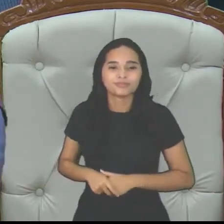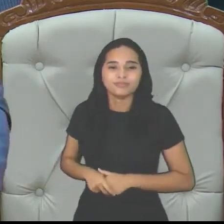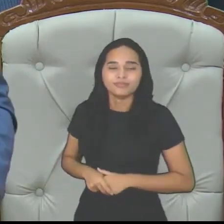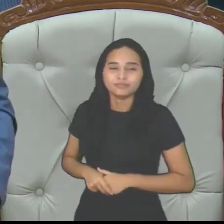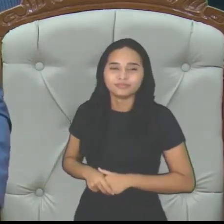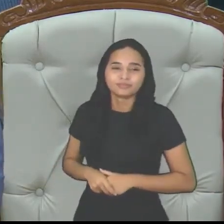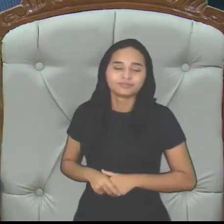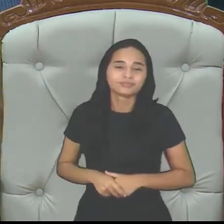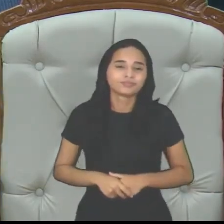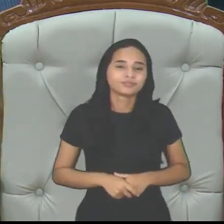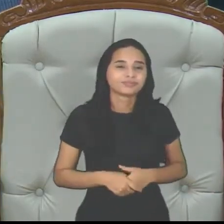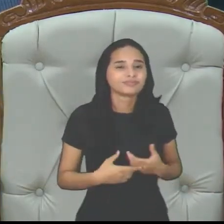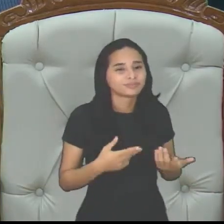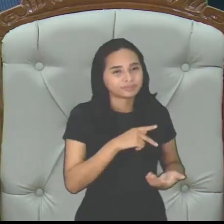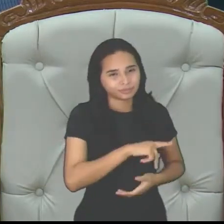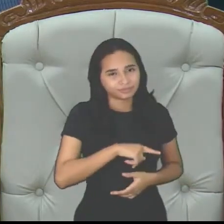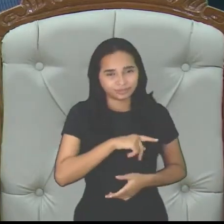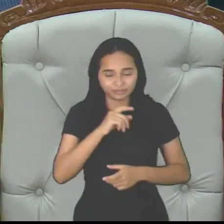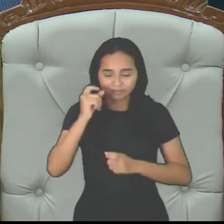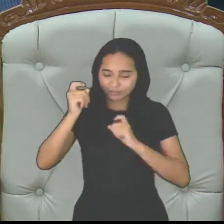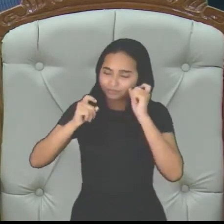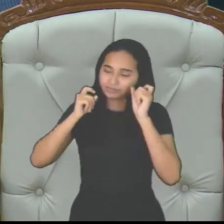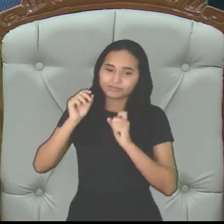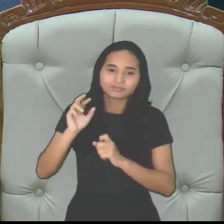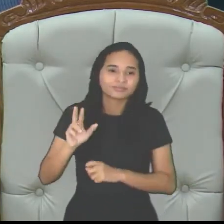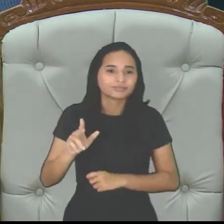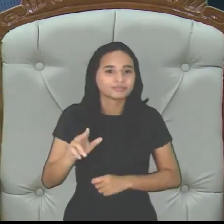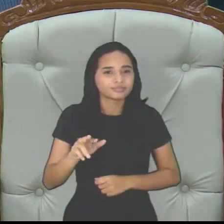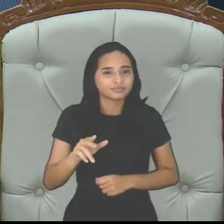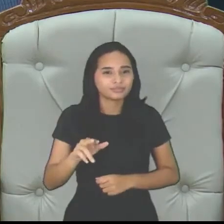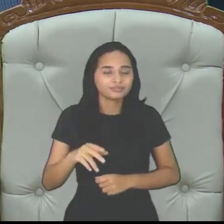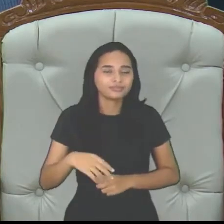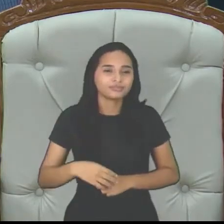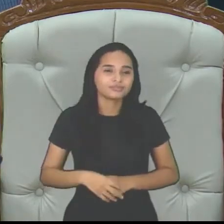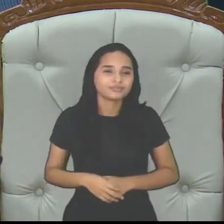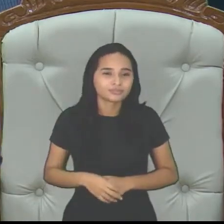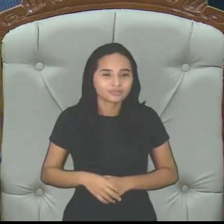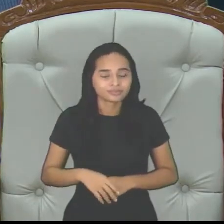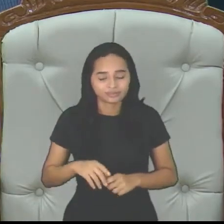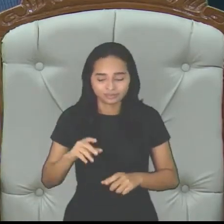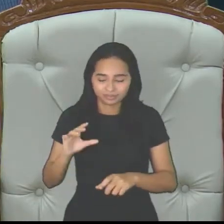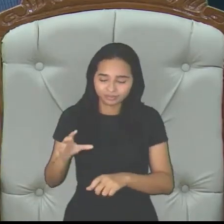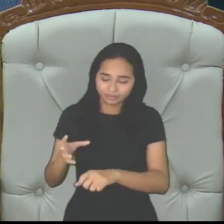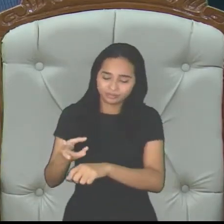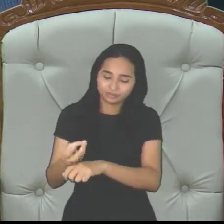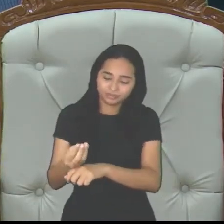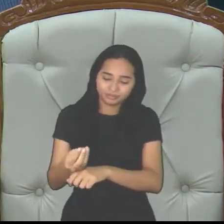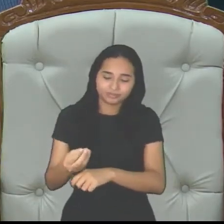Então Paulo está preocupado, irmãos, com a igreja.